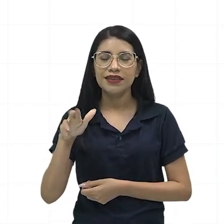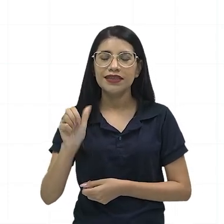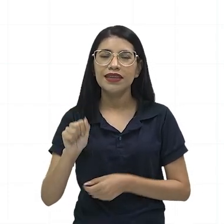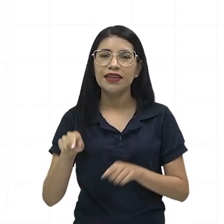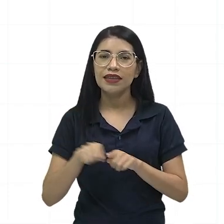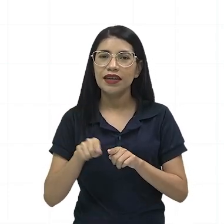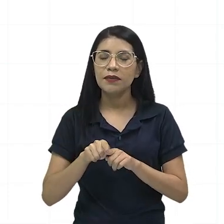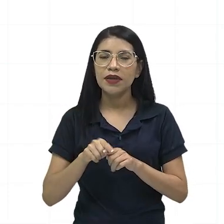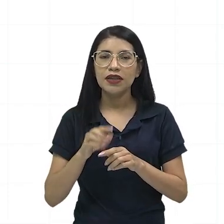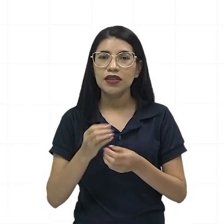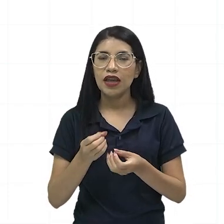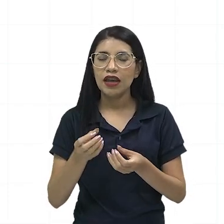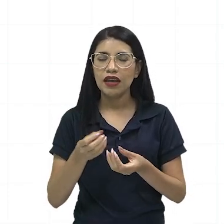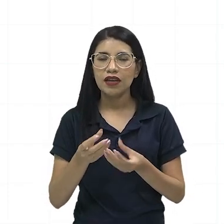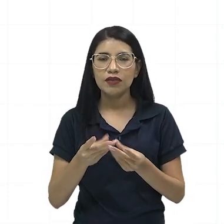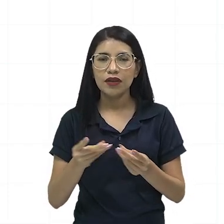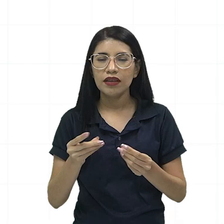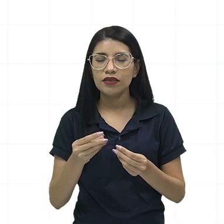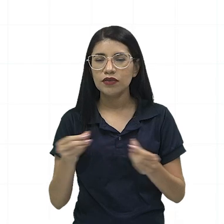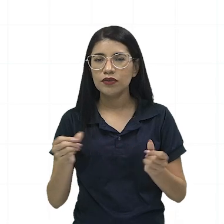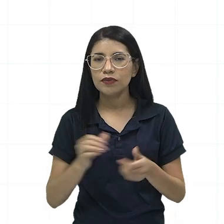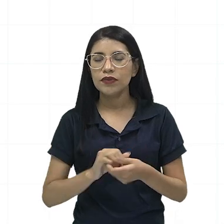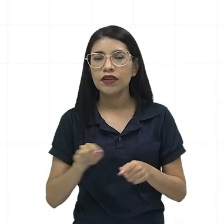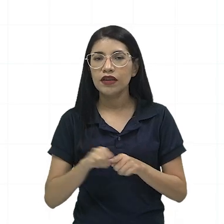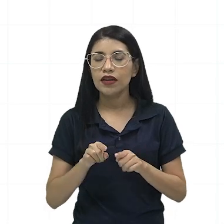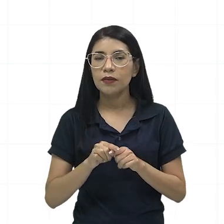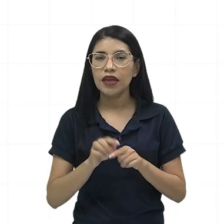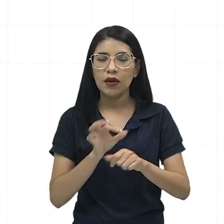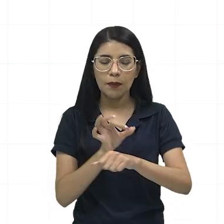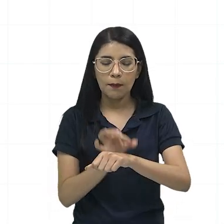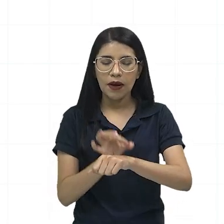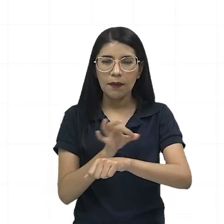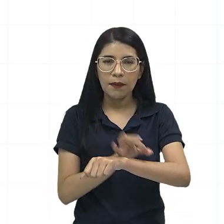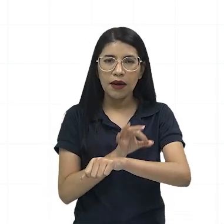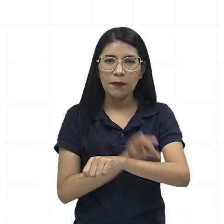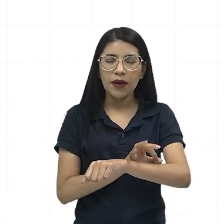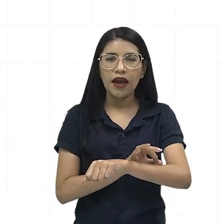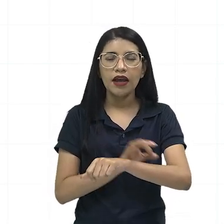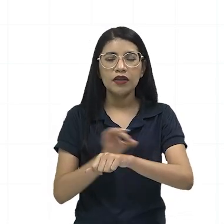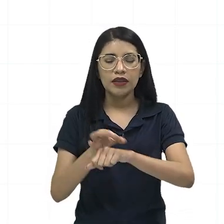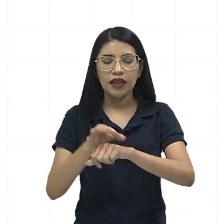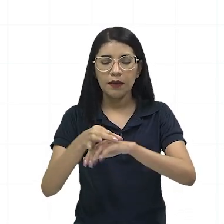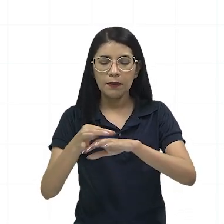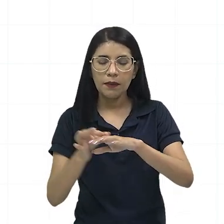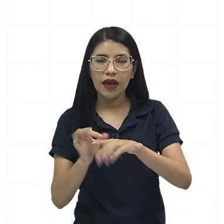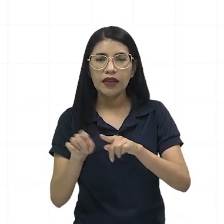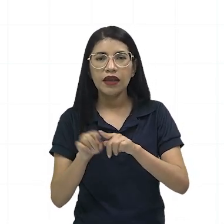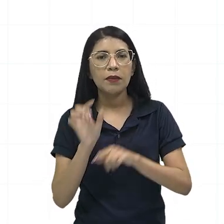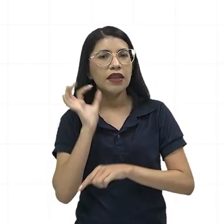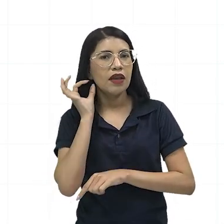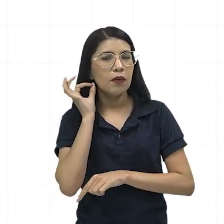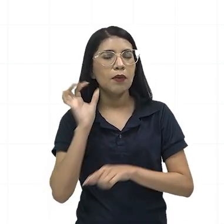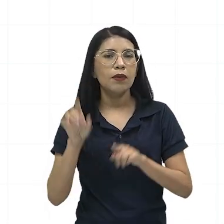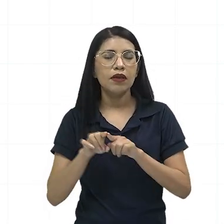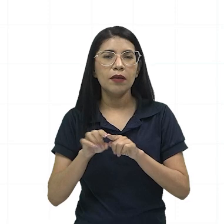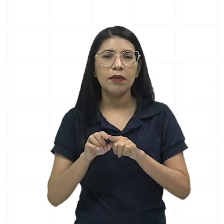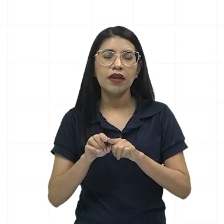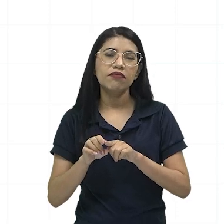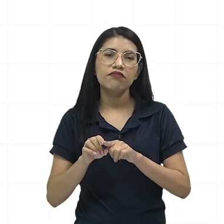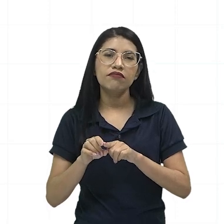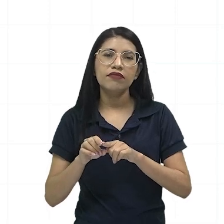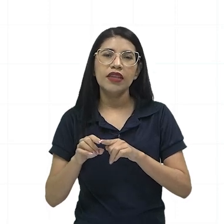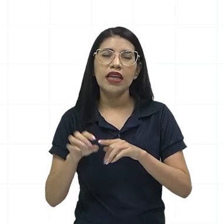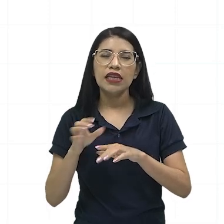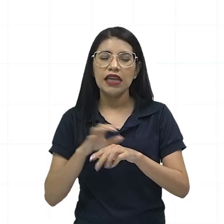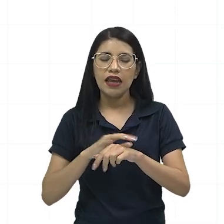também aparecimento de caroços que vão surgir nas mãos e orelhas, formigamentos nas mãos,